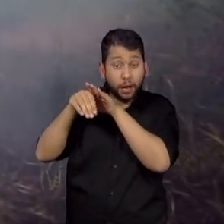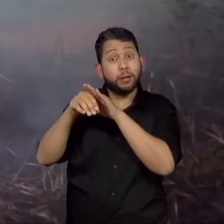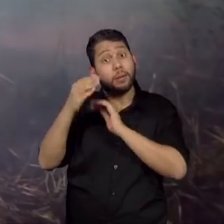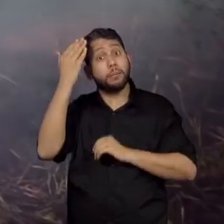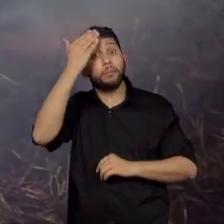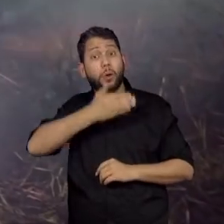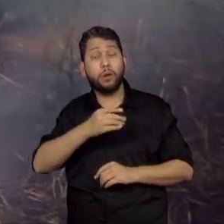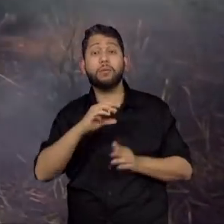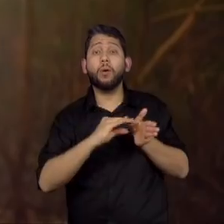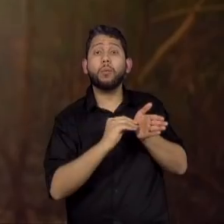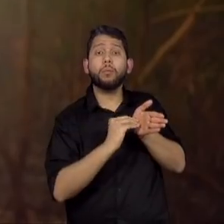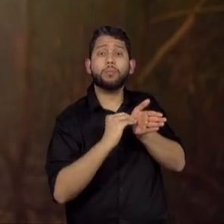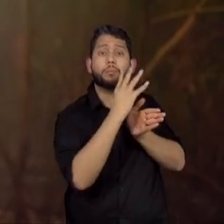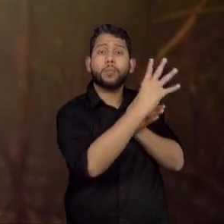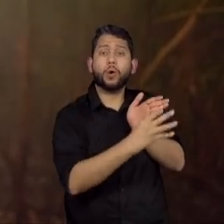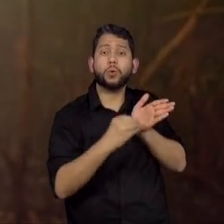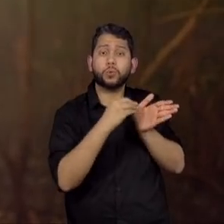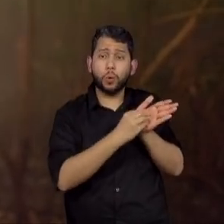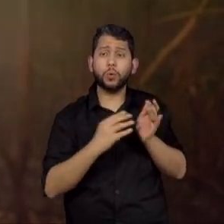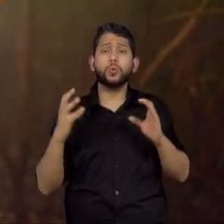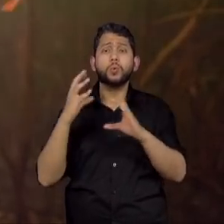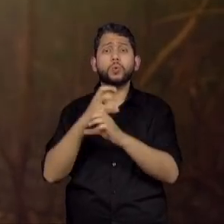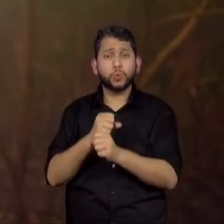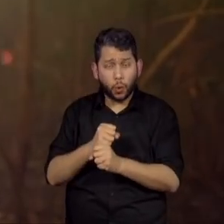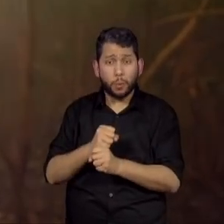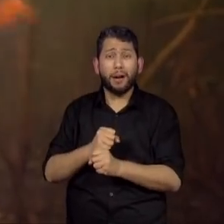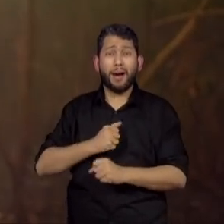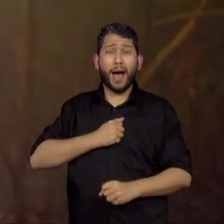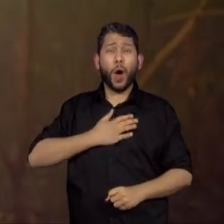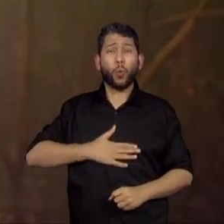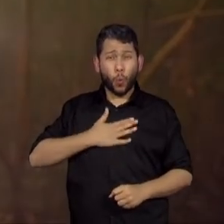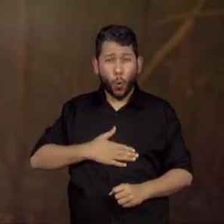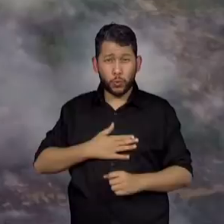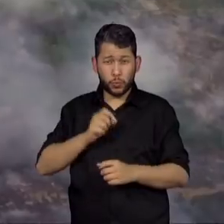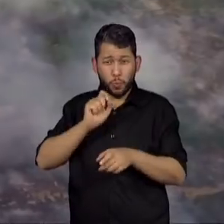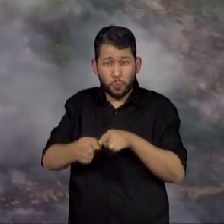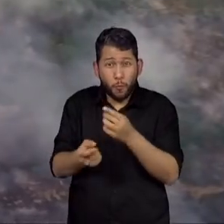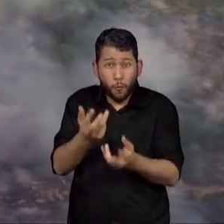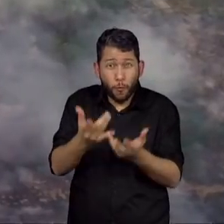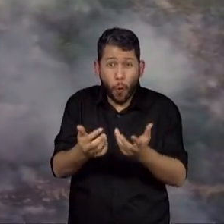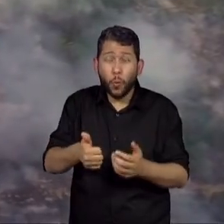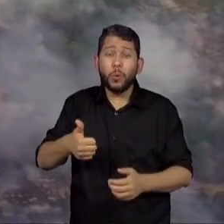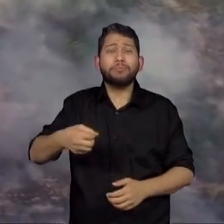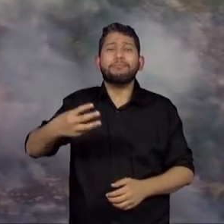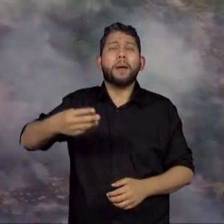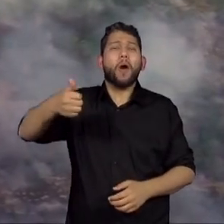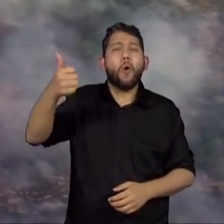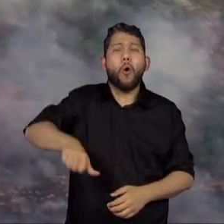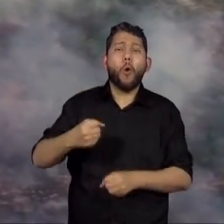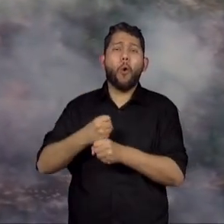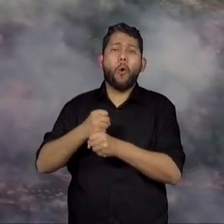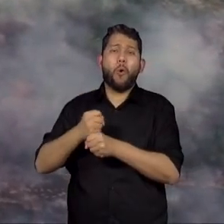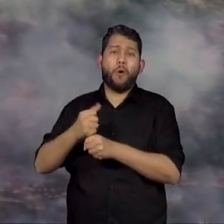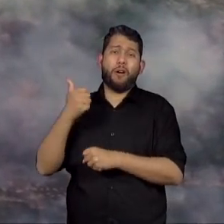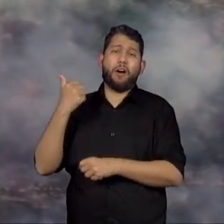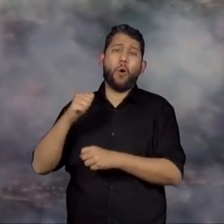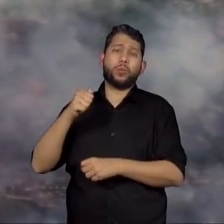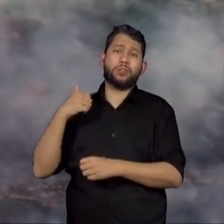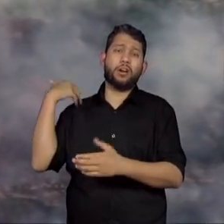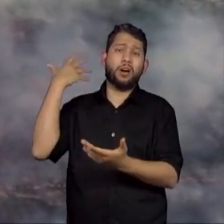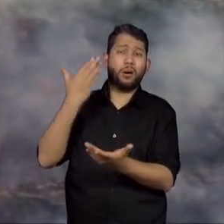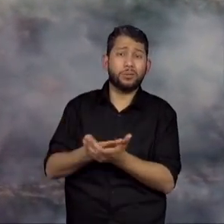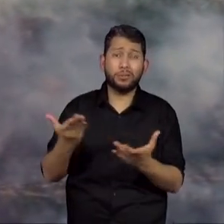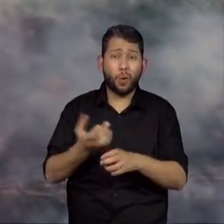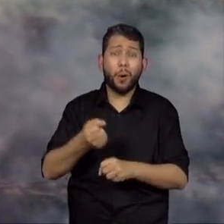em 2021 o terceiro pior agosto de queimadas dos últimos 11 anos, com 28